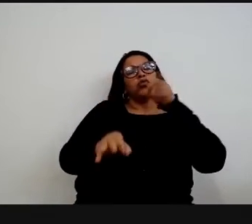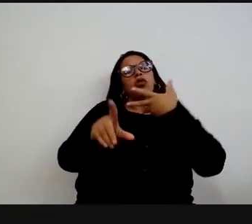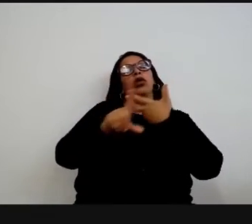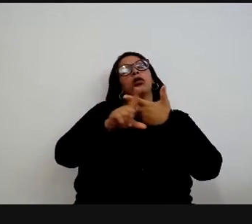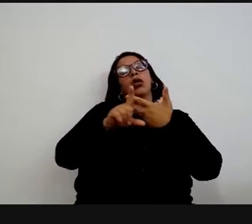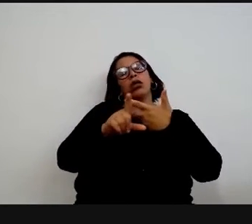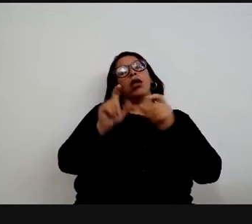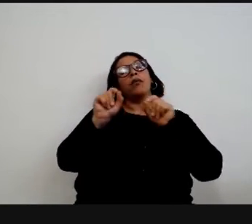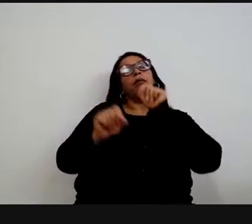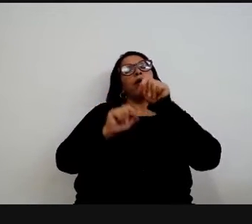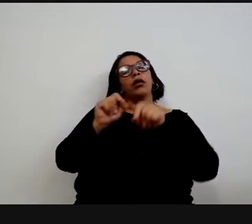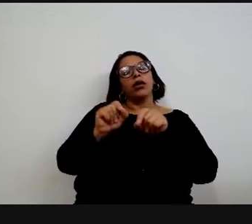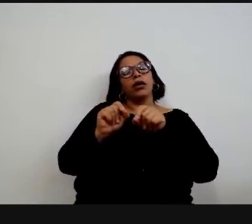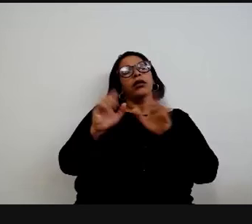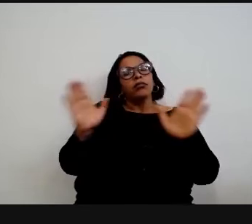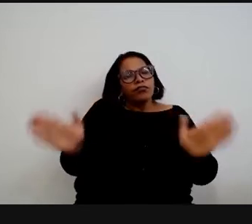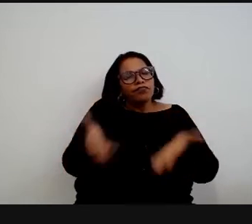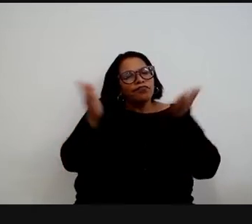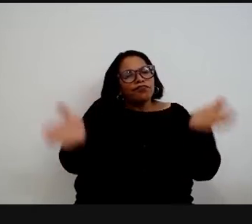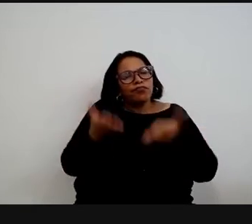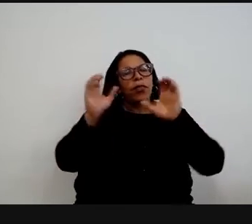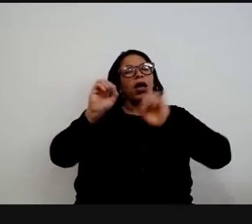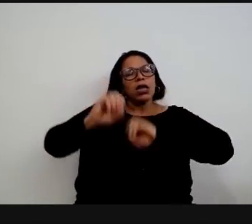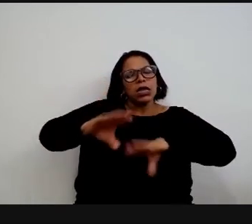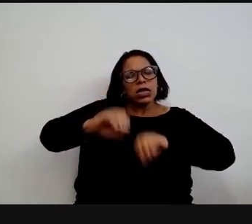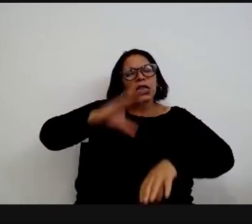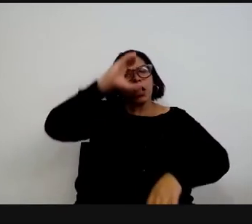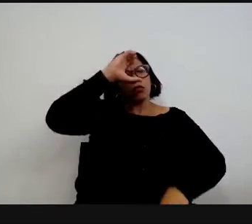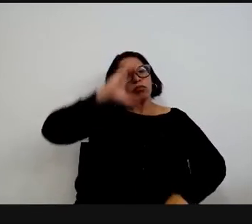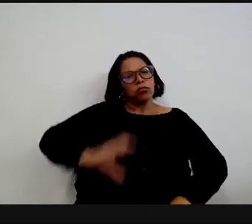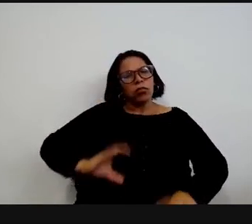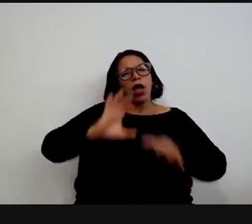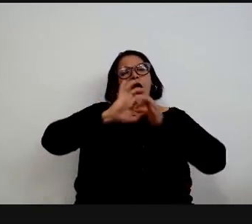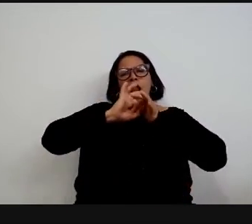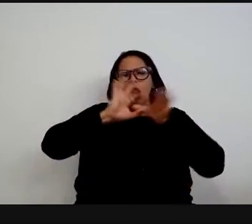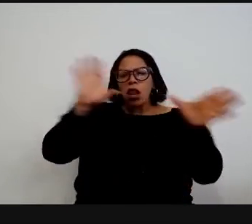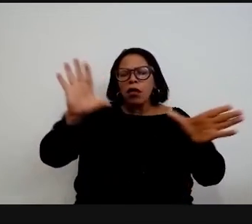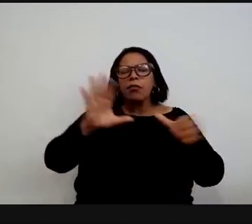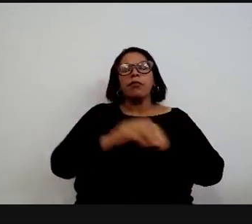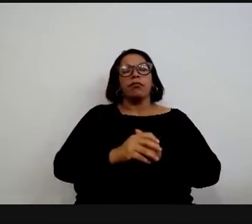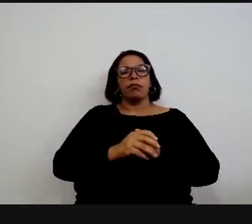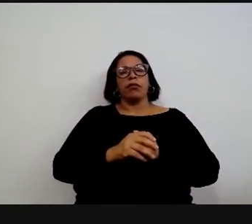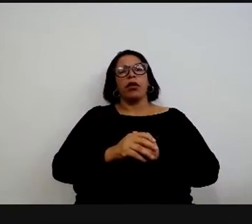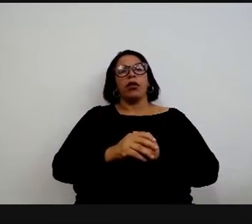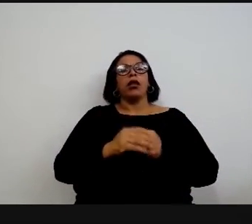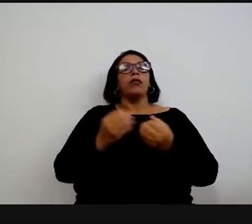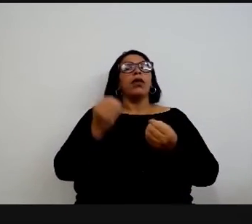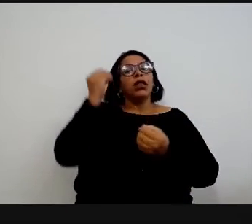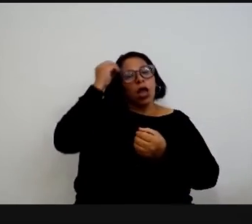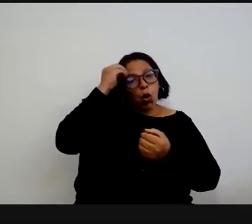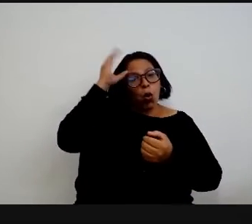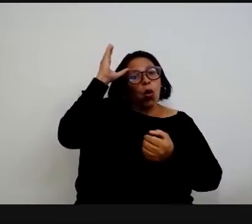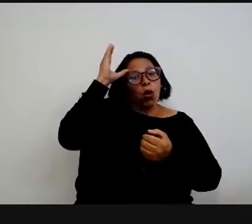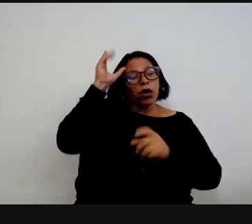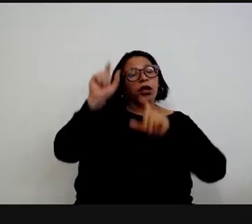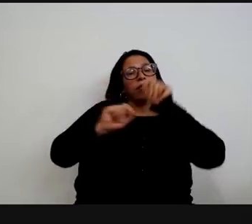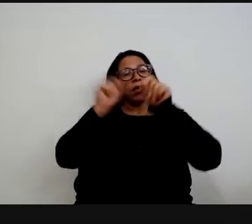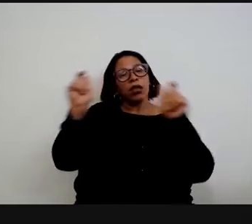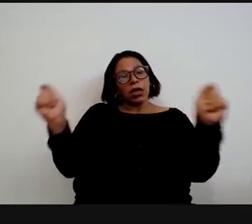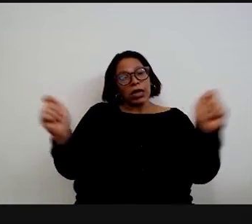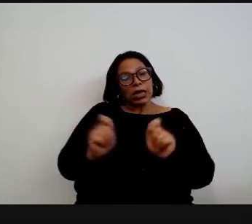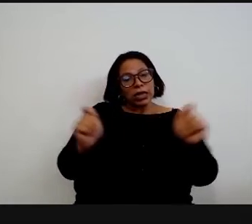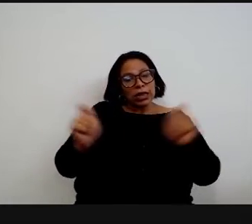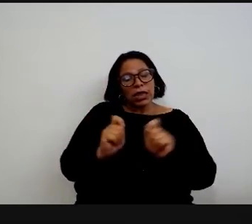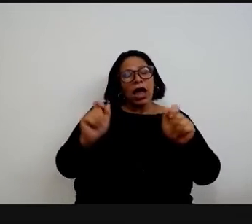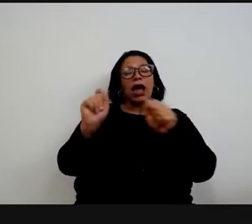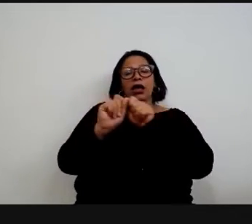também, de promover, né, essa educação para a democracia, educação para a cidadania, a partir de um conhecimento que se dá de